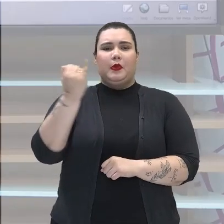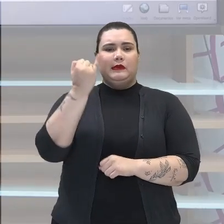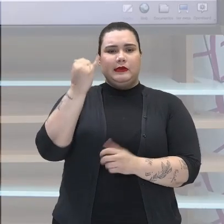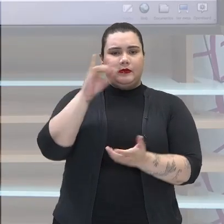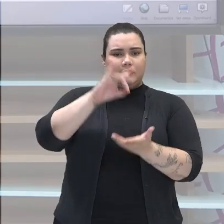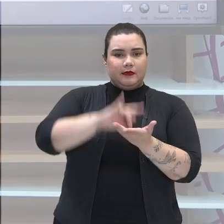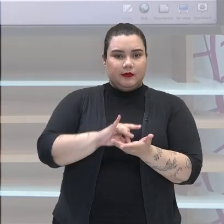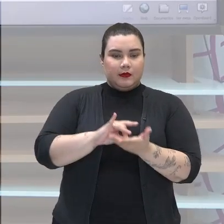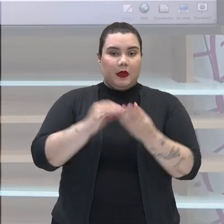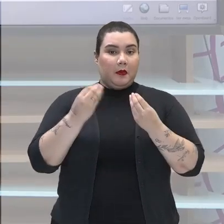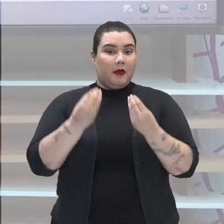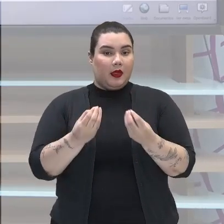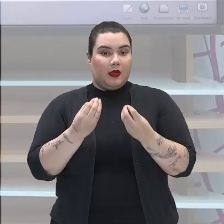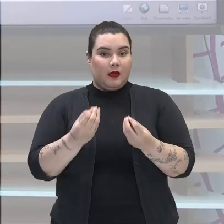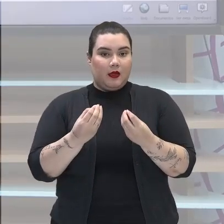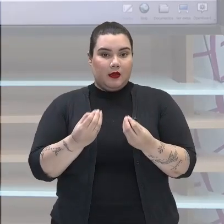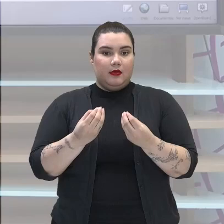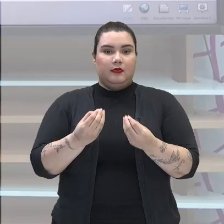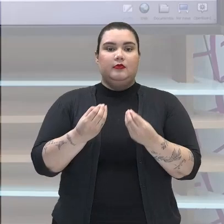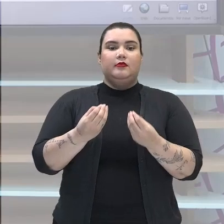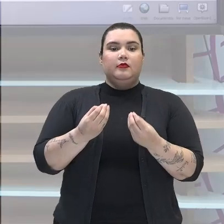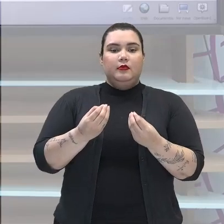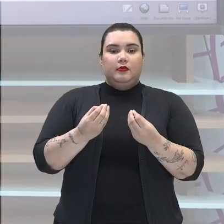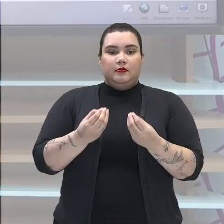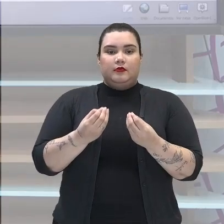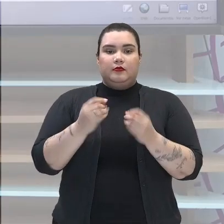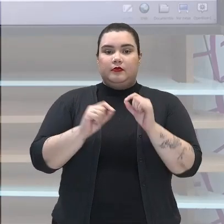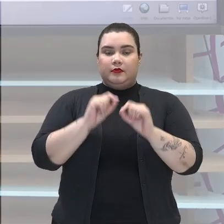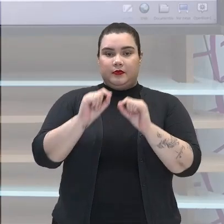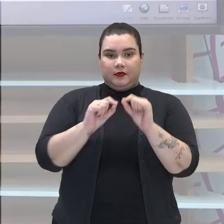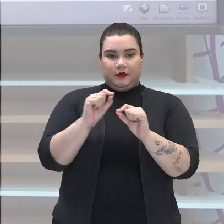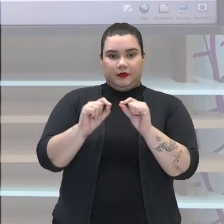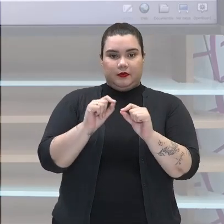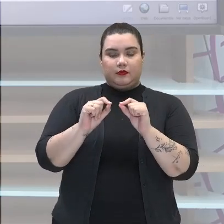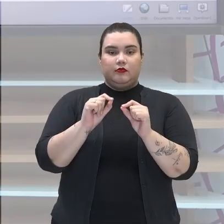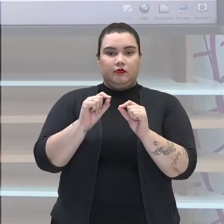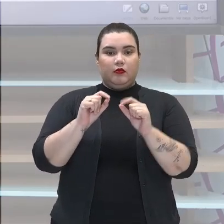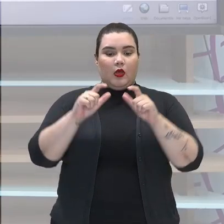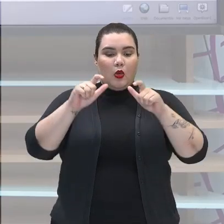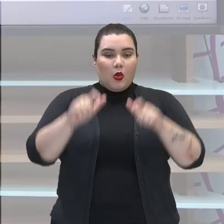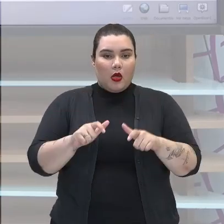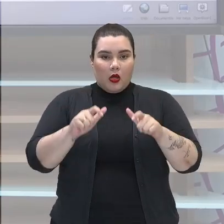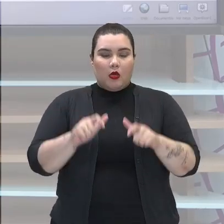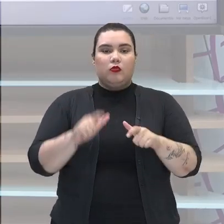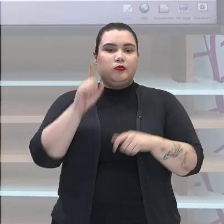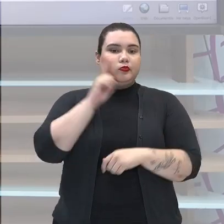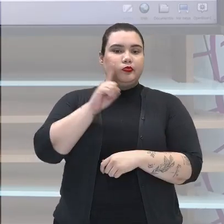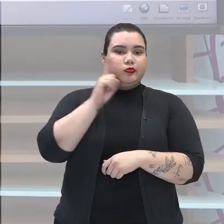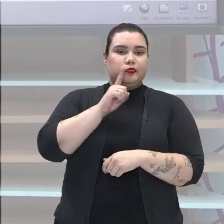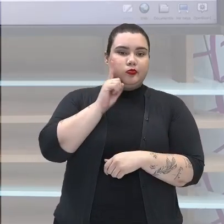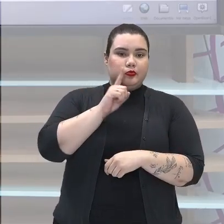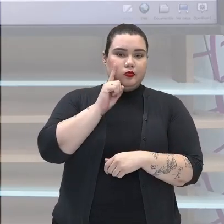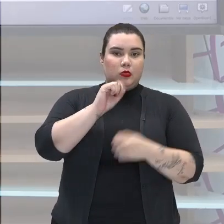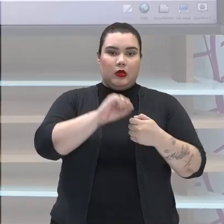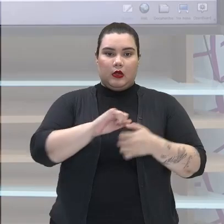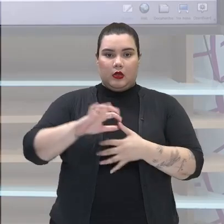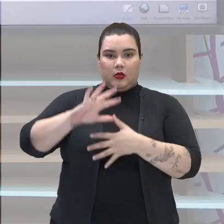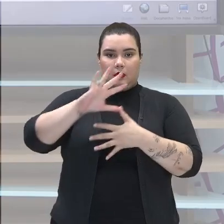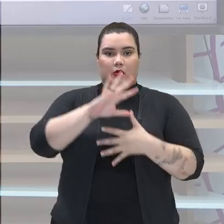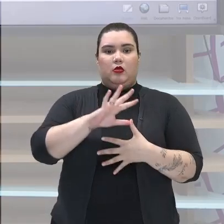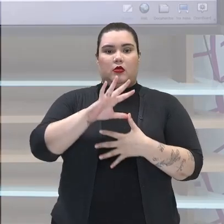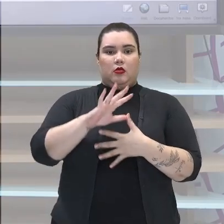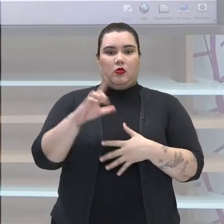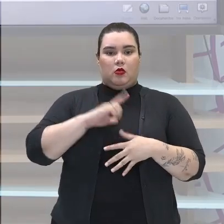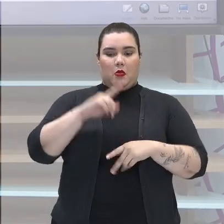importantíssimo para, né, a fixação dos Estados Unidos da América como